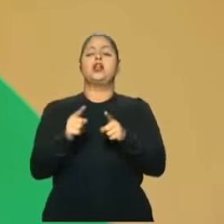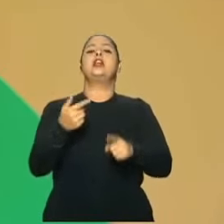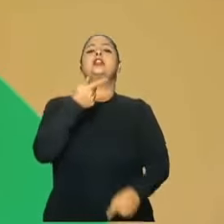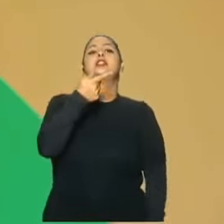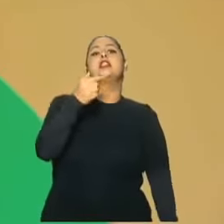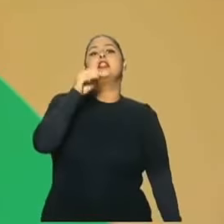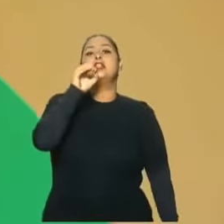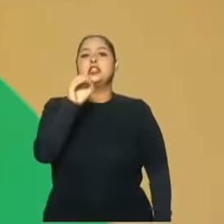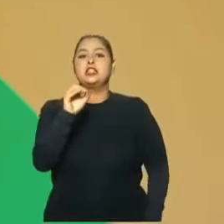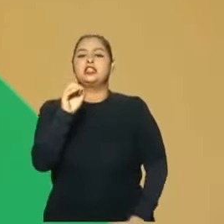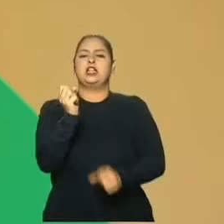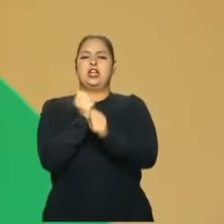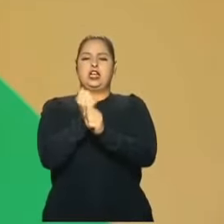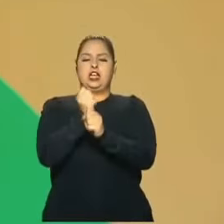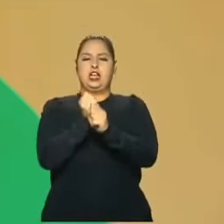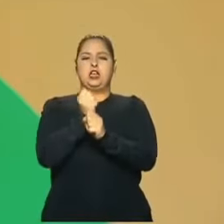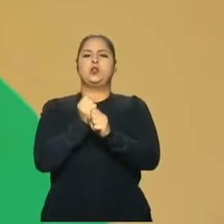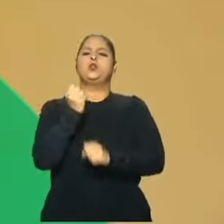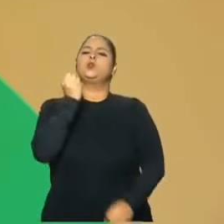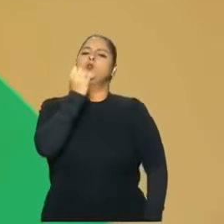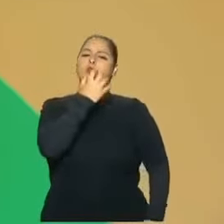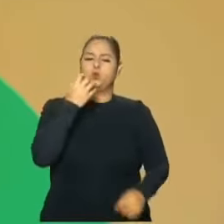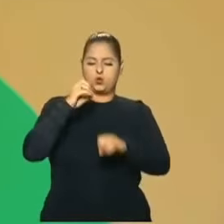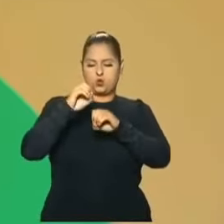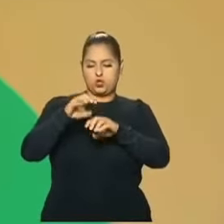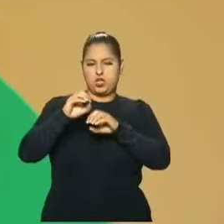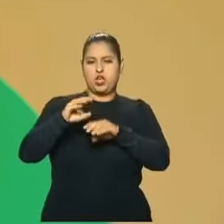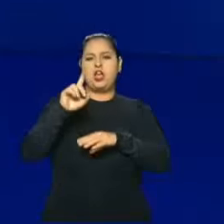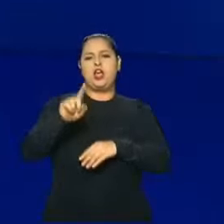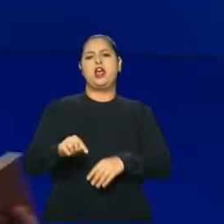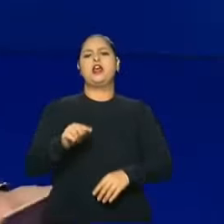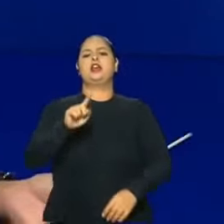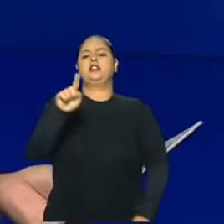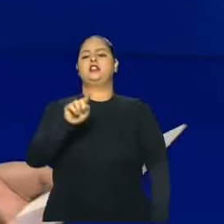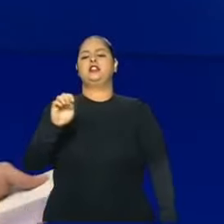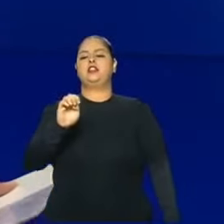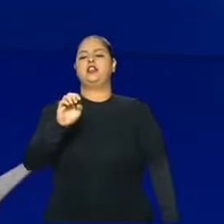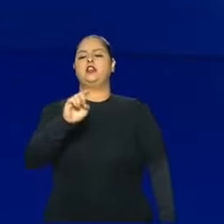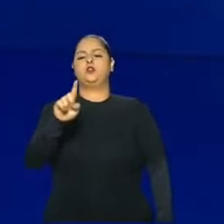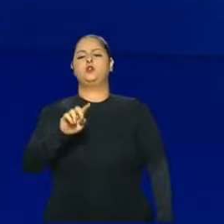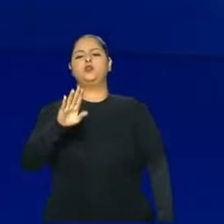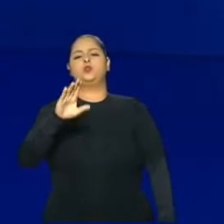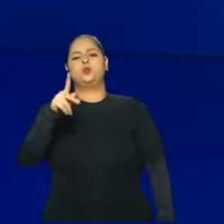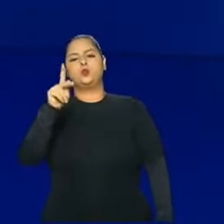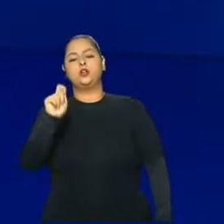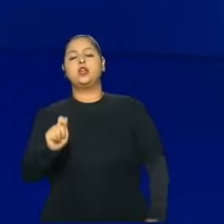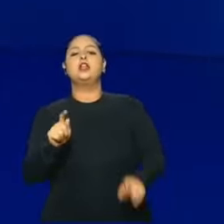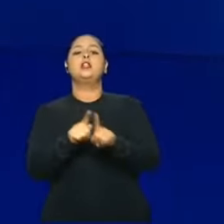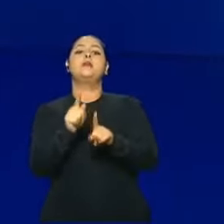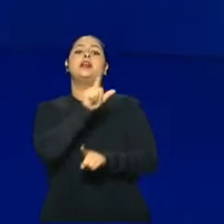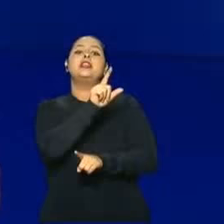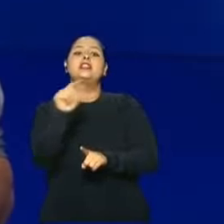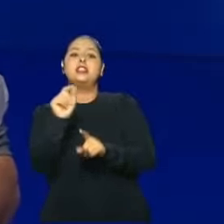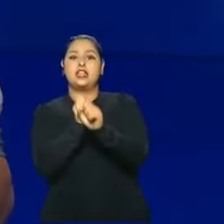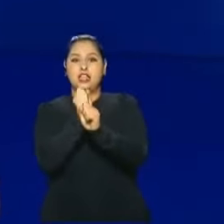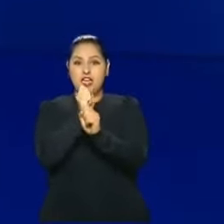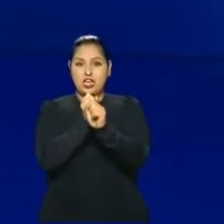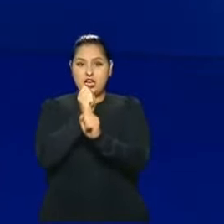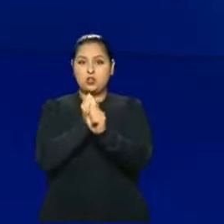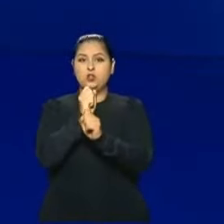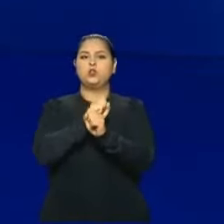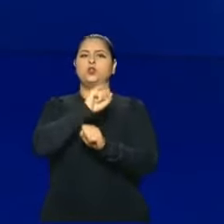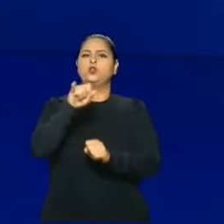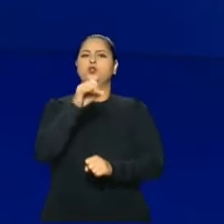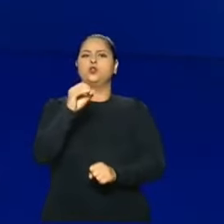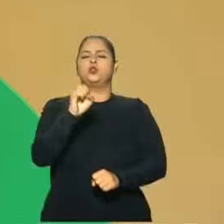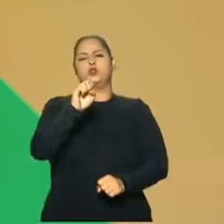inesquecível educador, compositor e radialista Zé Zuca. E também os 100 anos, o centenário de José Flores de Jesus, o